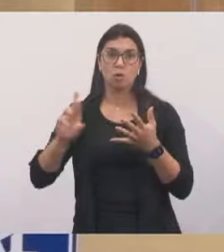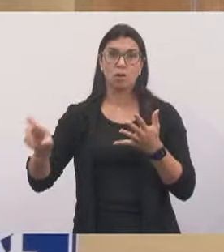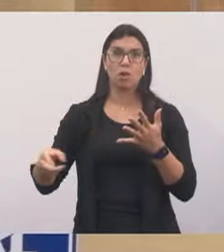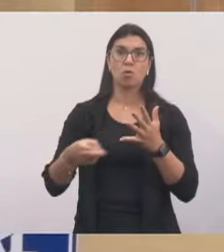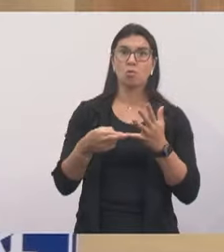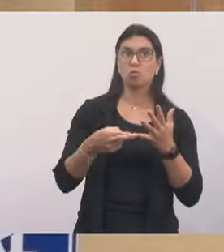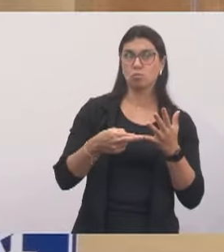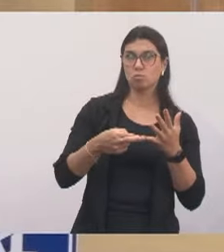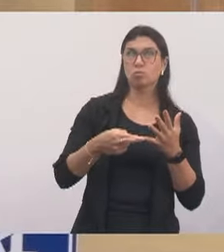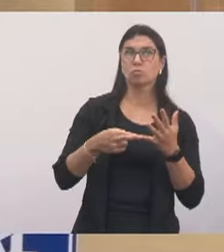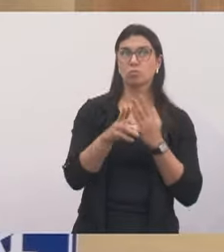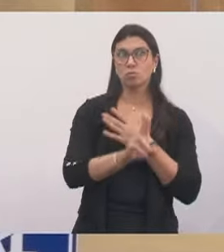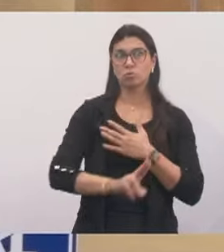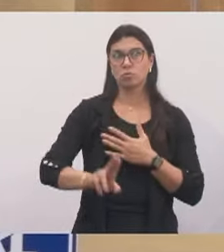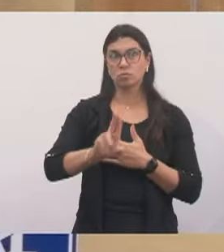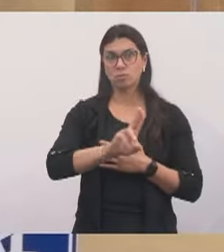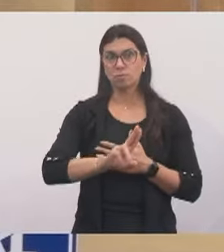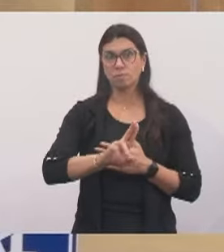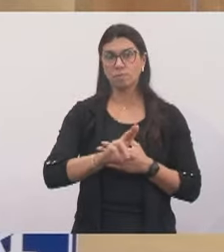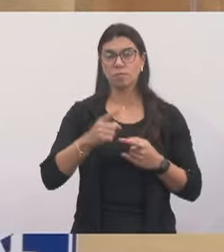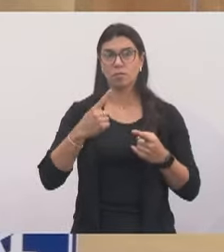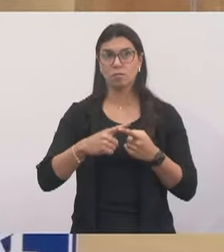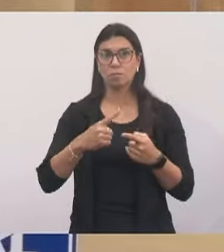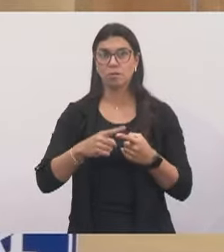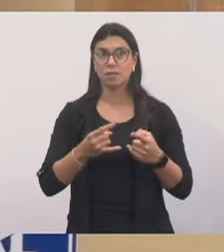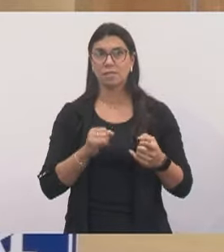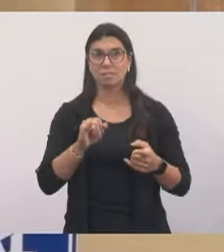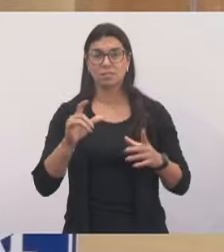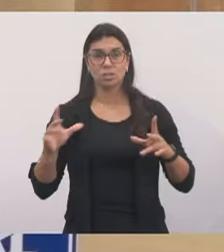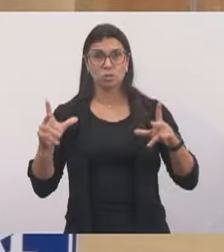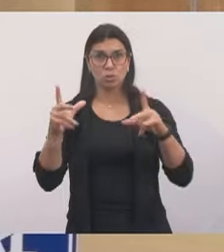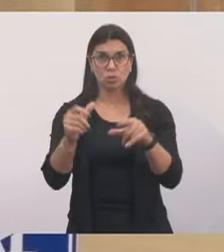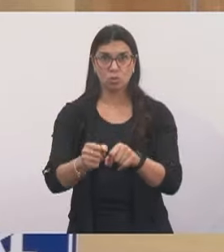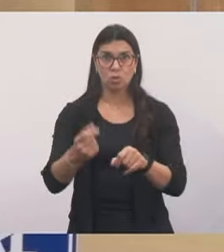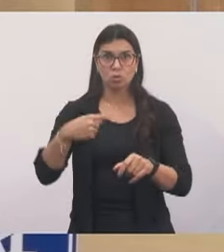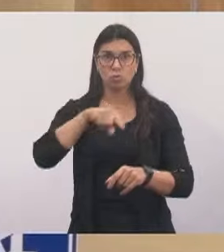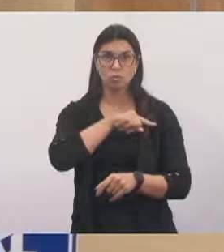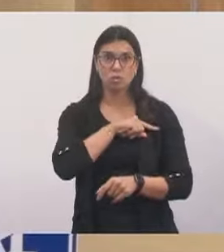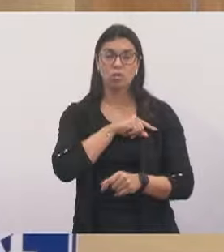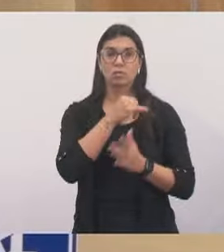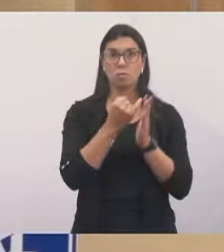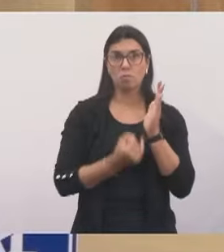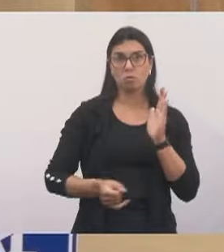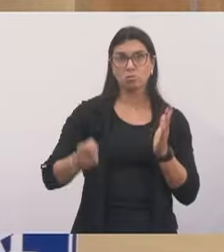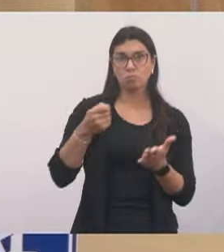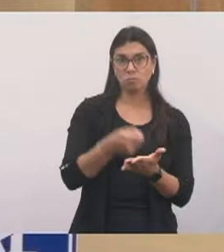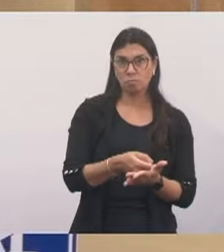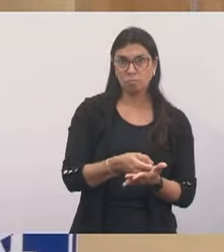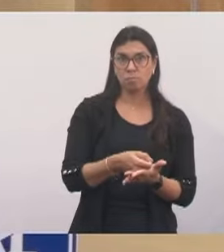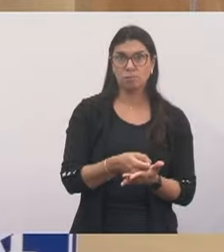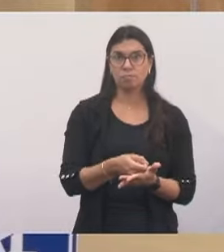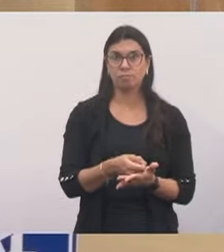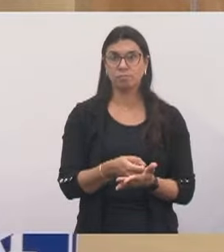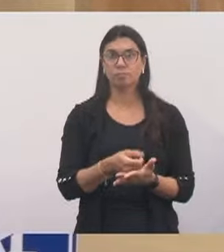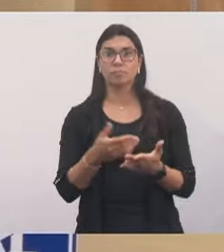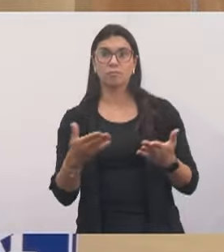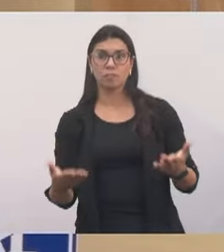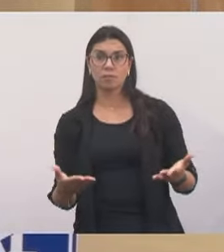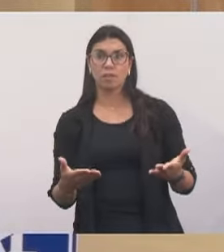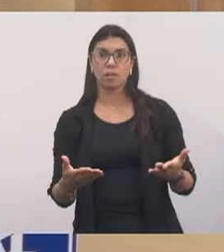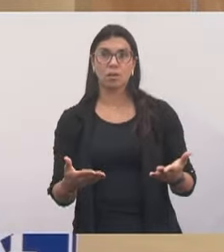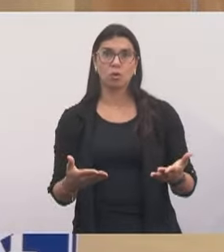público. Porque se todos nós aqui pagamos os impostos, todo